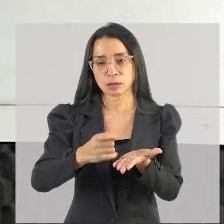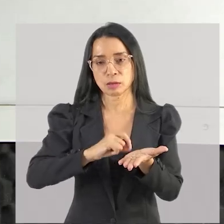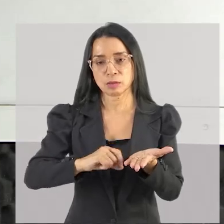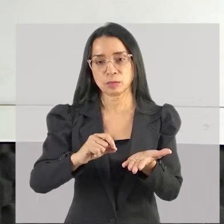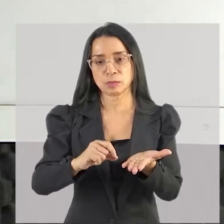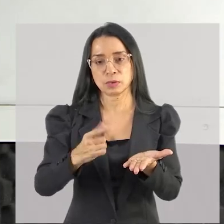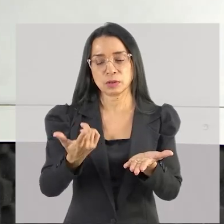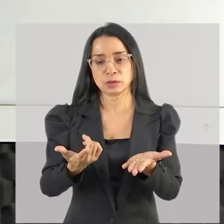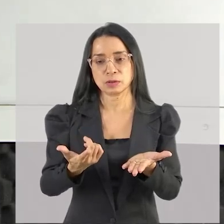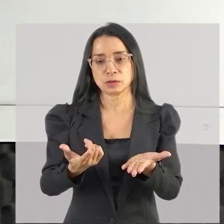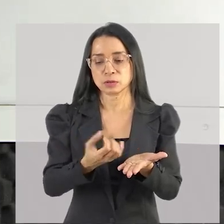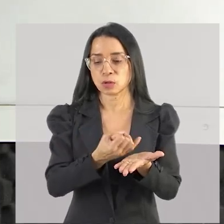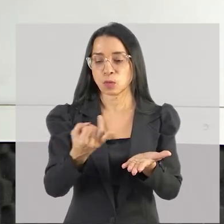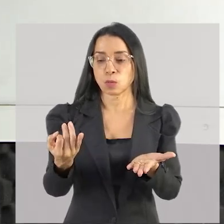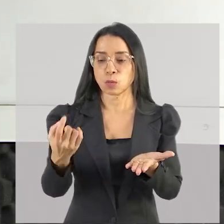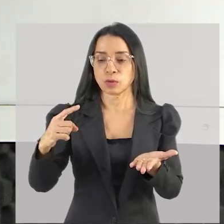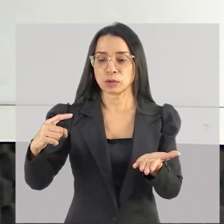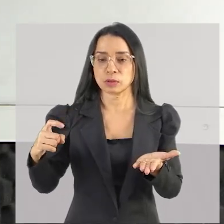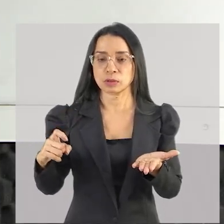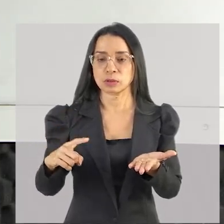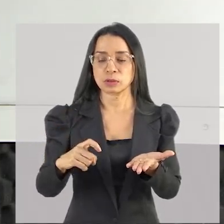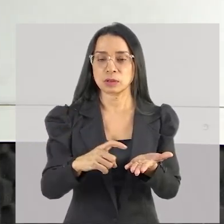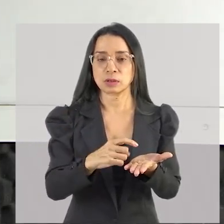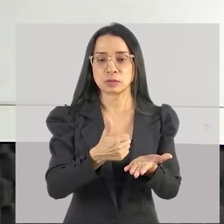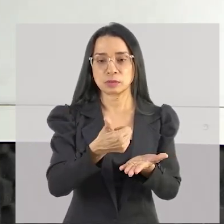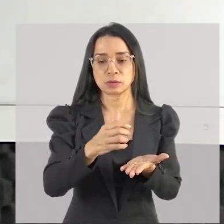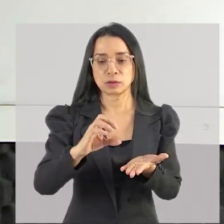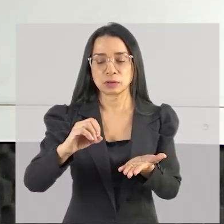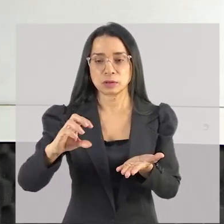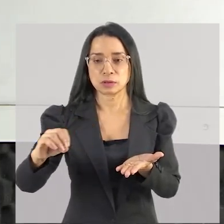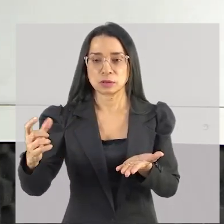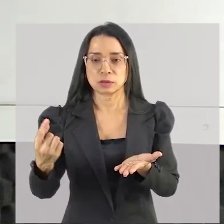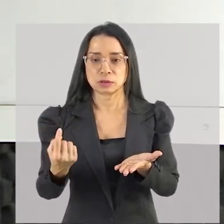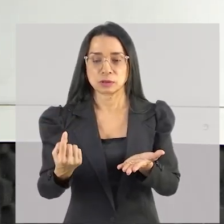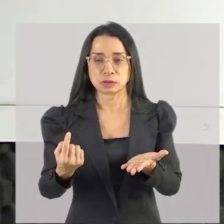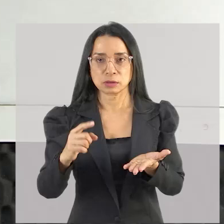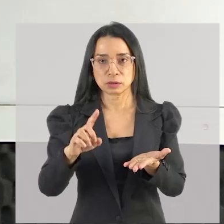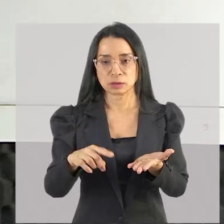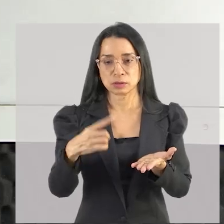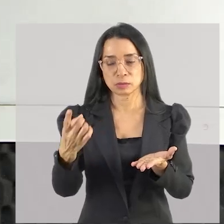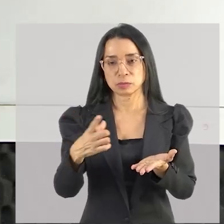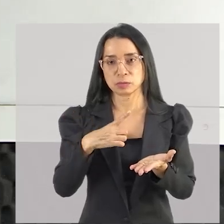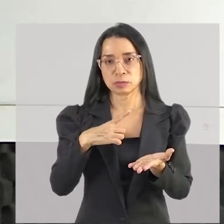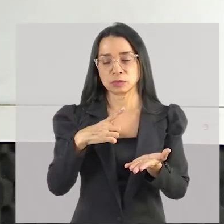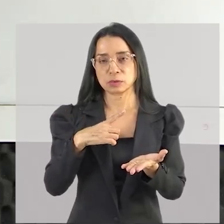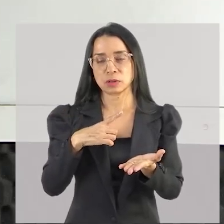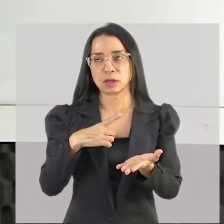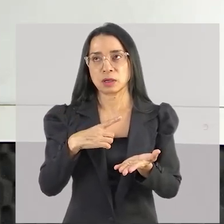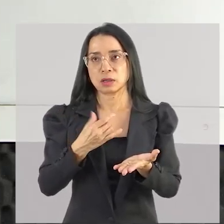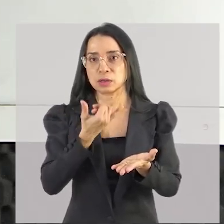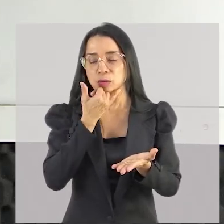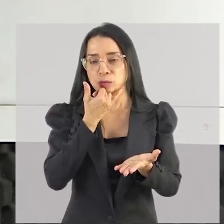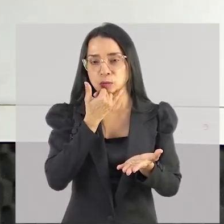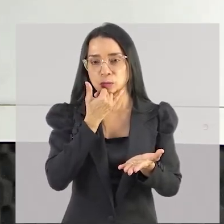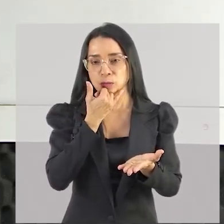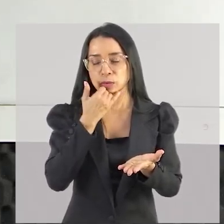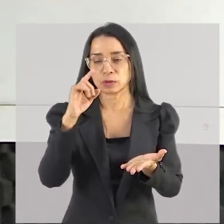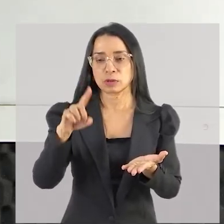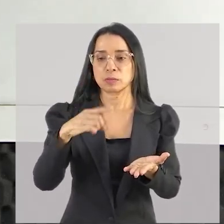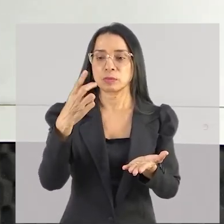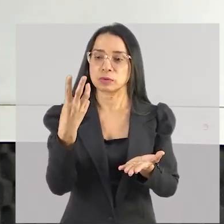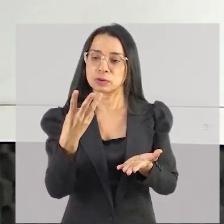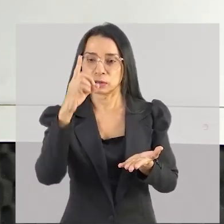Inicialmente ele estava com quantas larvas? 100. Certo? Então, depois de 3 dias, multiplica-se por